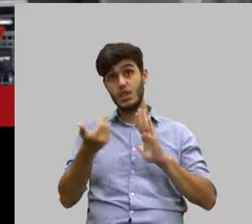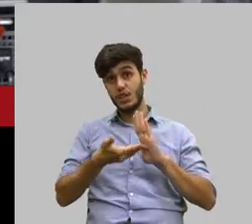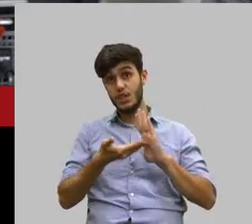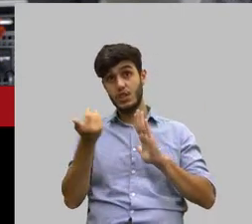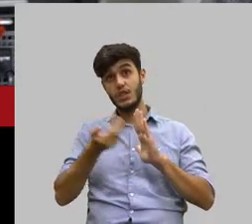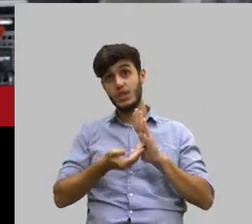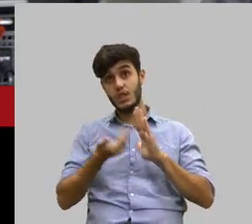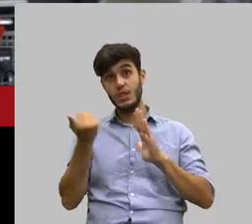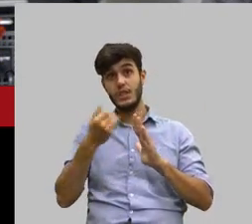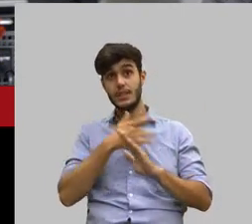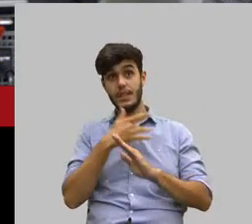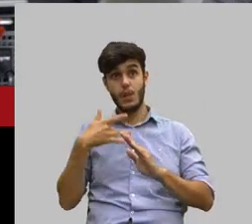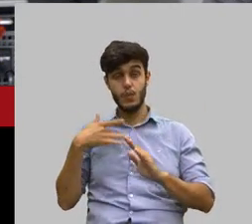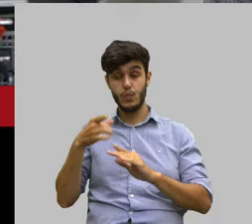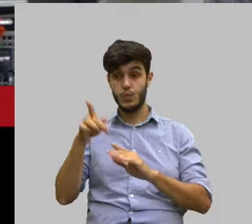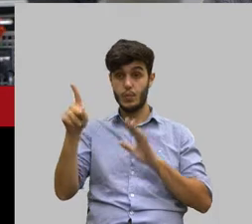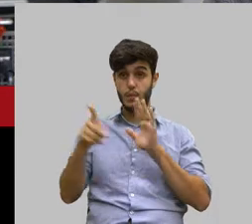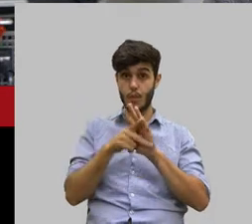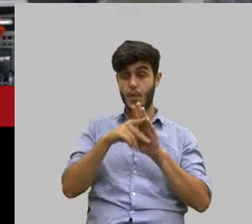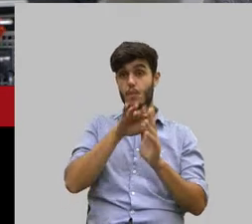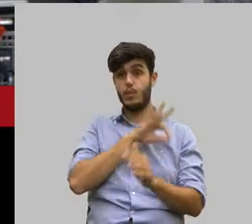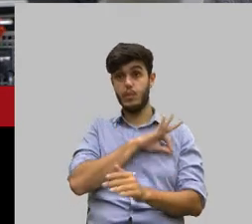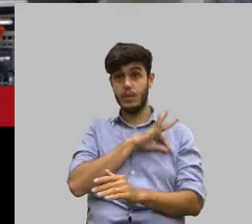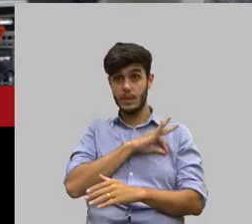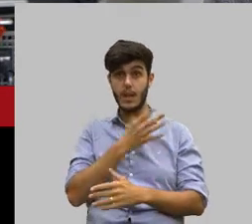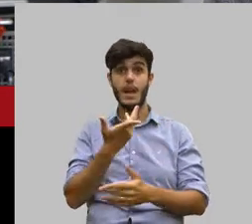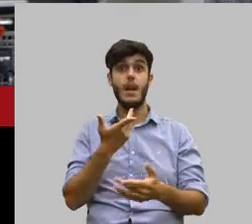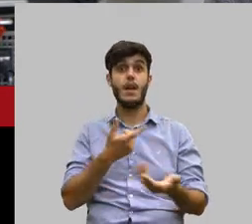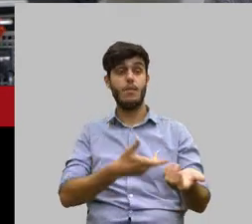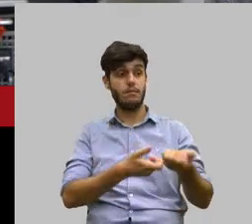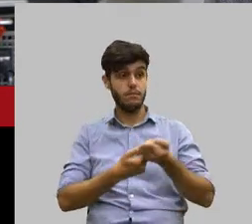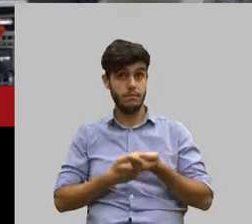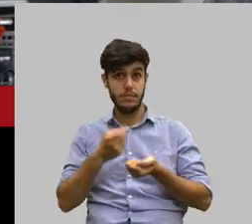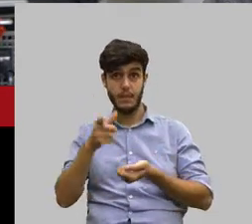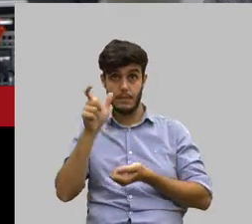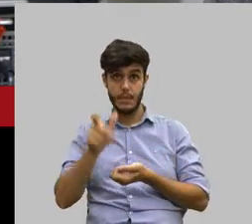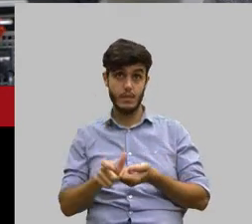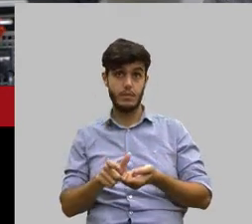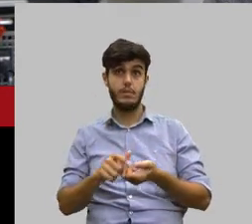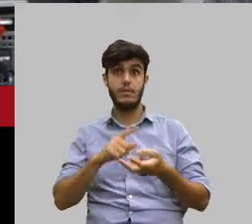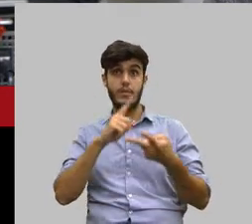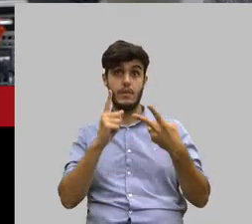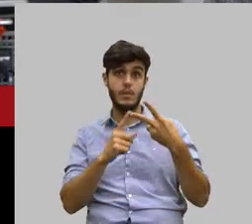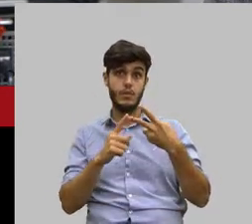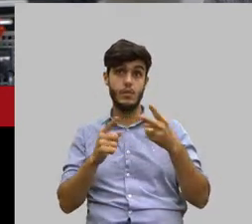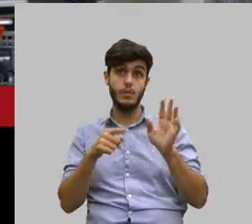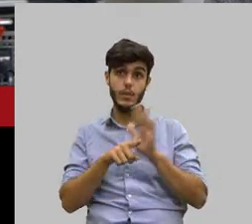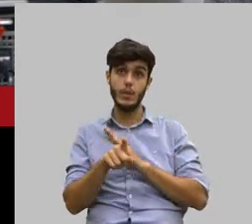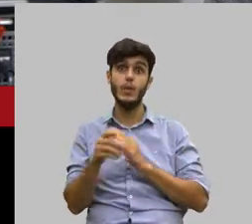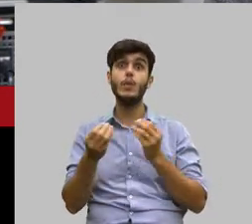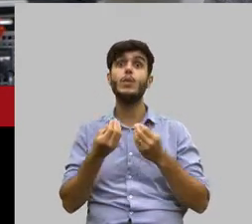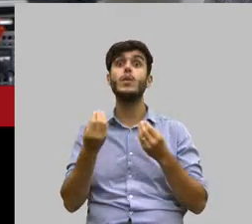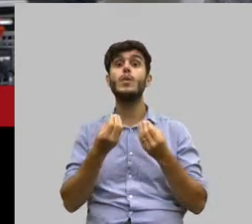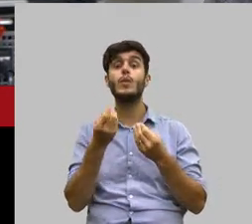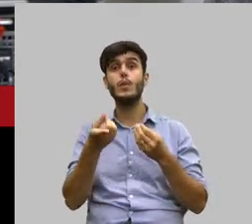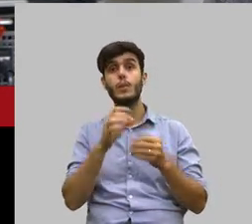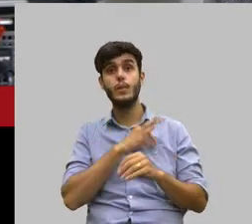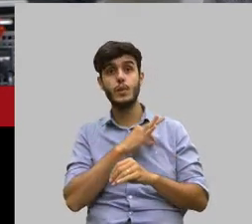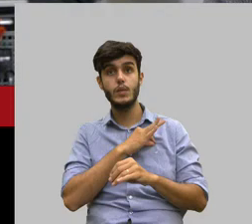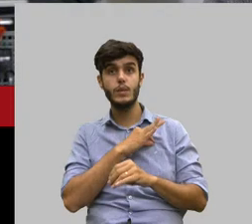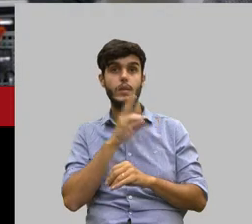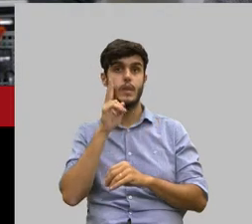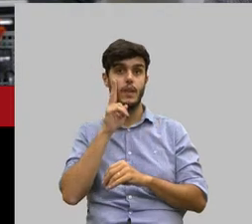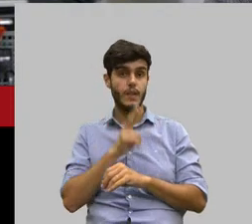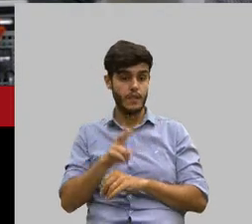relação à saúde à assistência né Então essa é a minha segunda pergunta como é que como é que a polícia civil